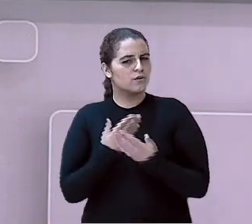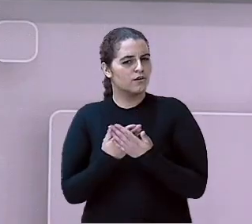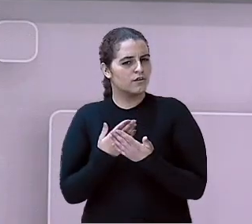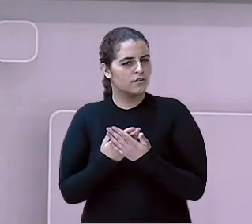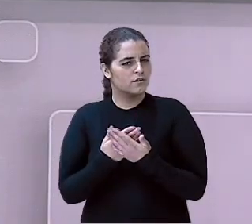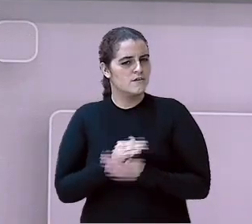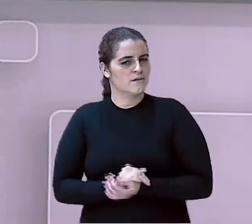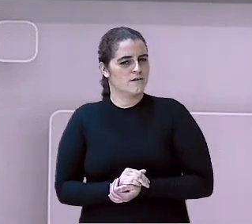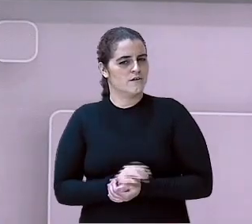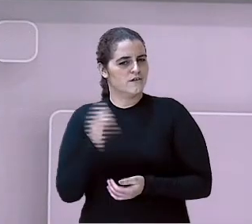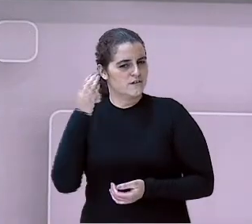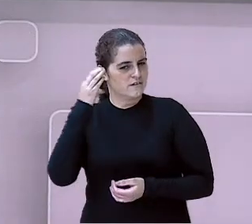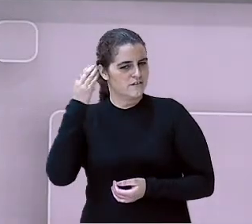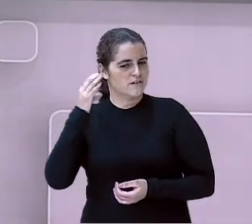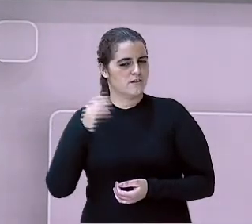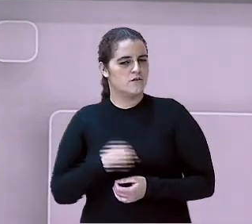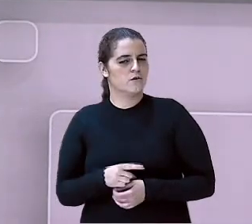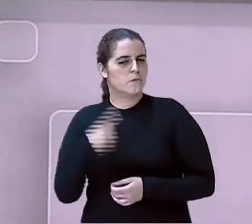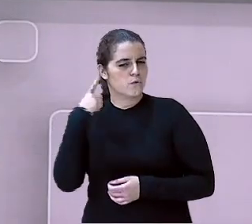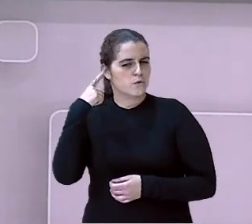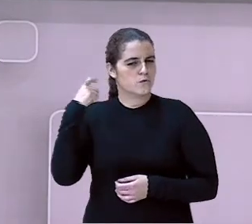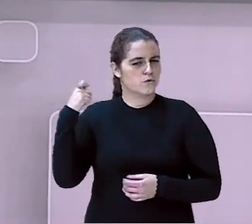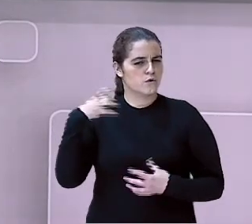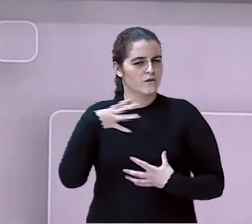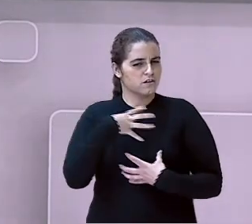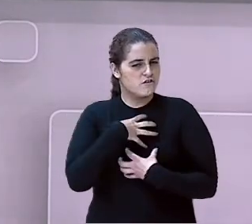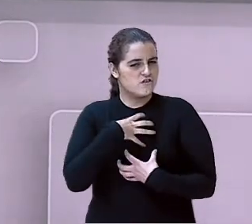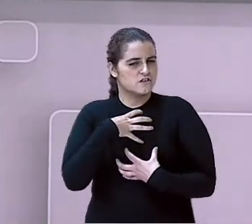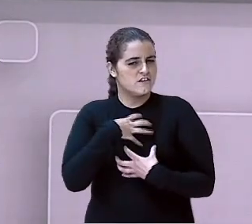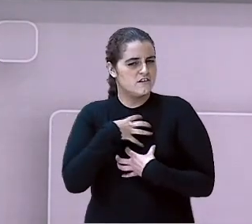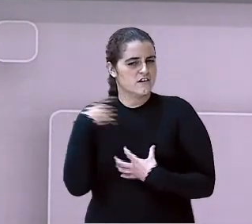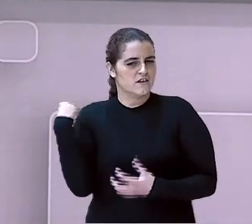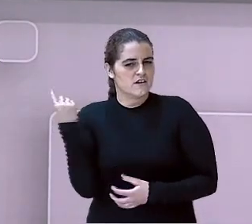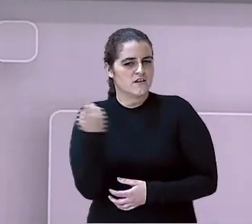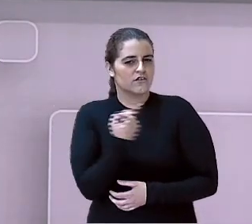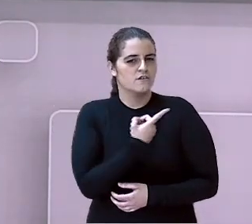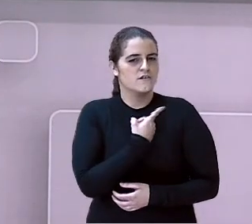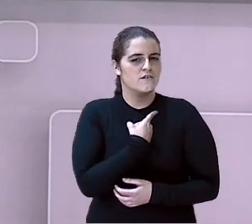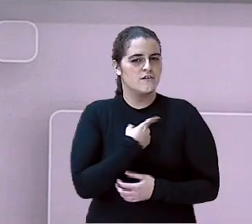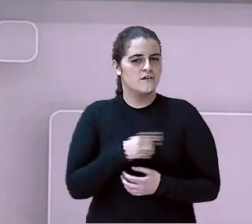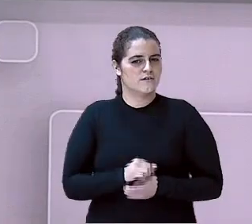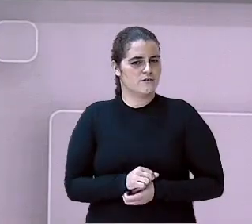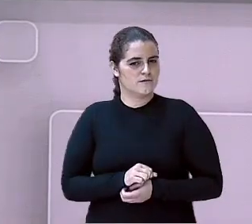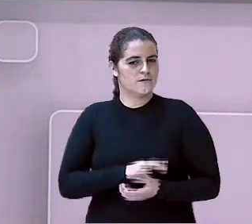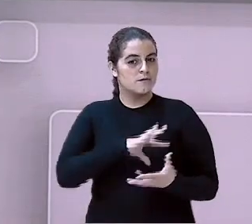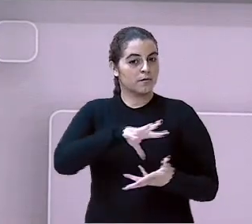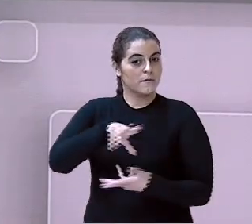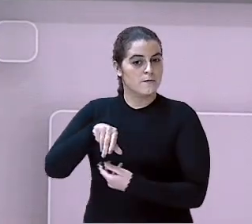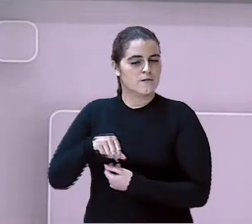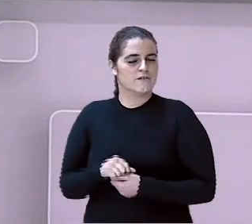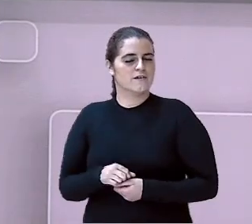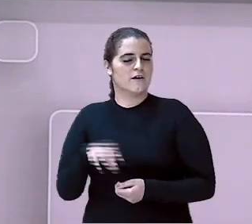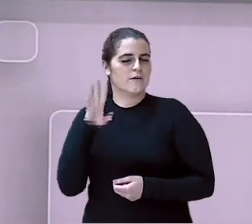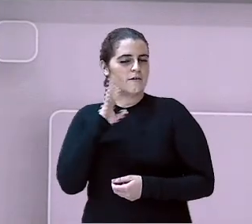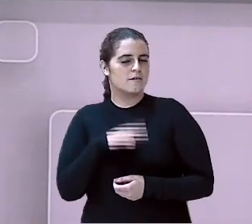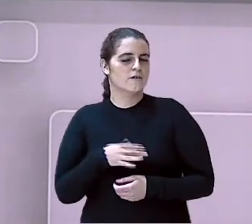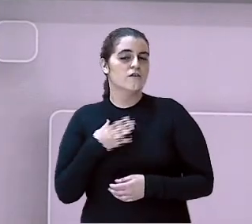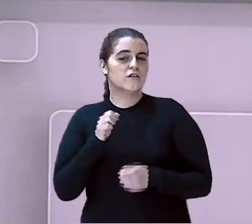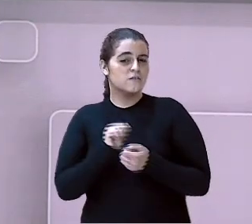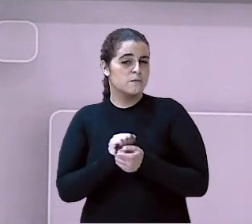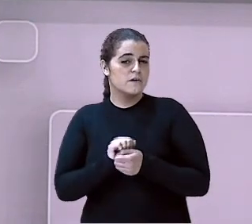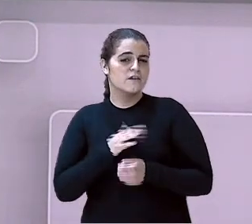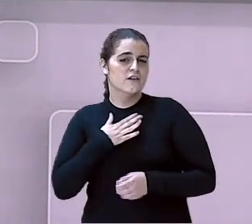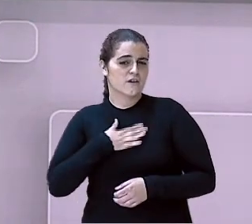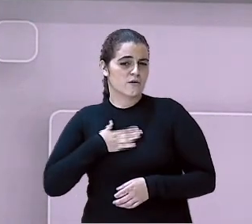de ciências? Sobre o som, né? Os sons ao nosso redor. Que bacana, espero que você tenha gostado